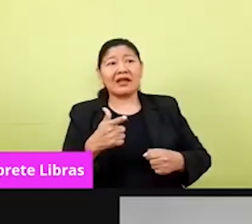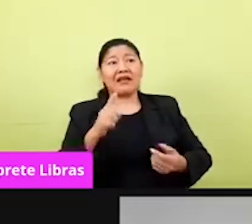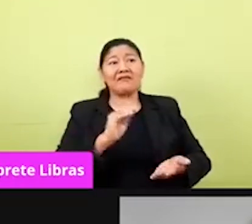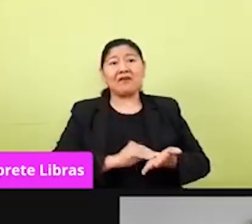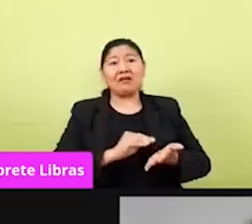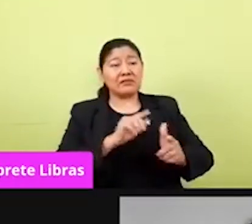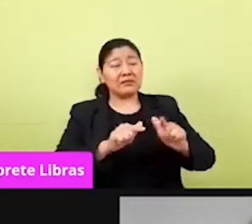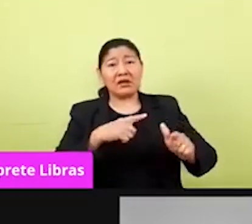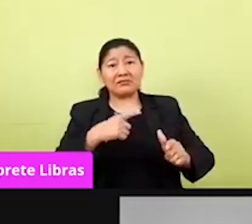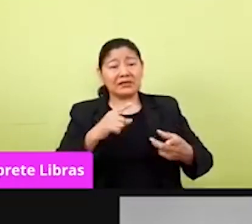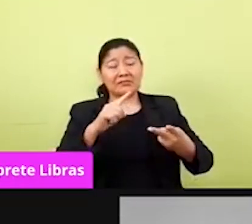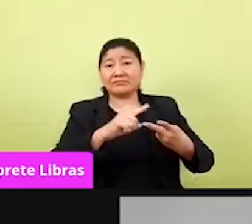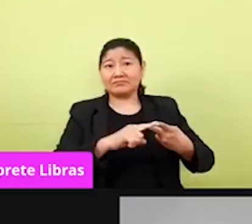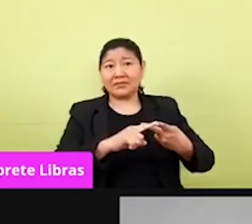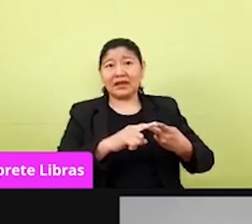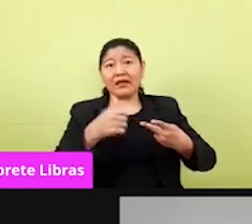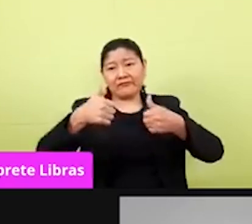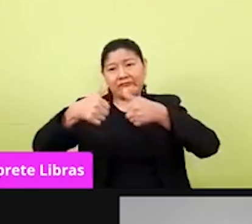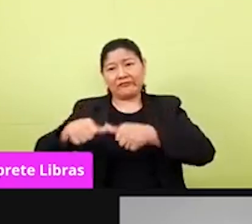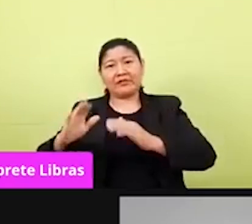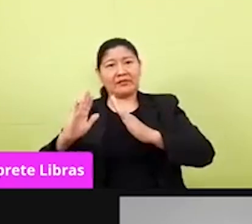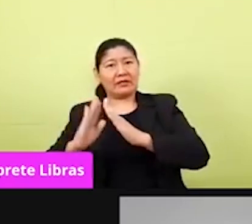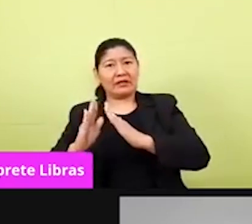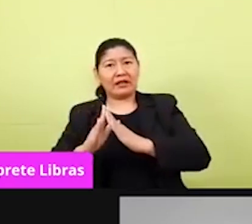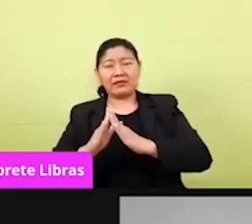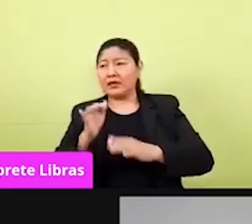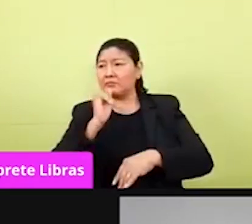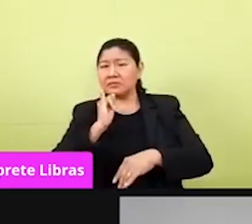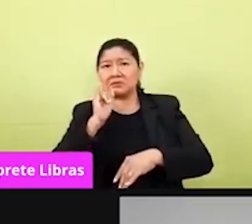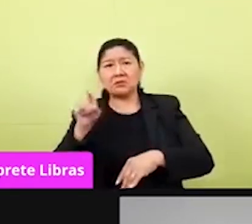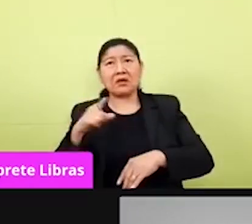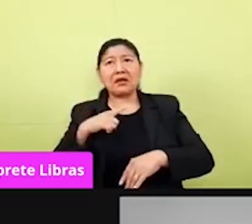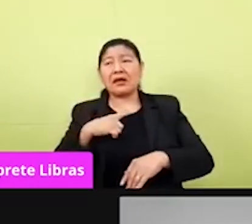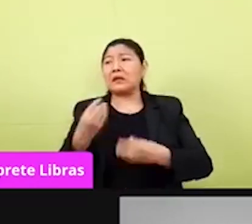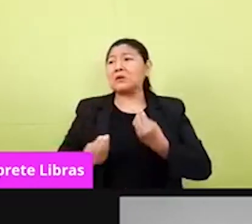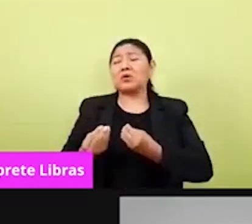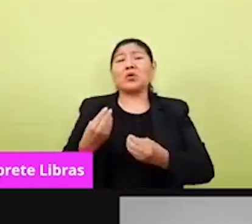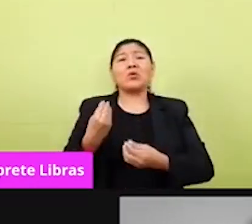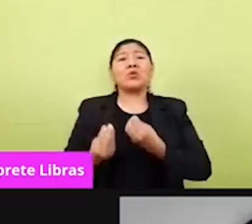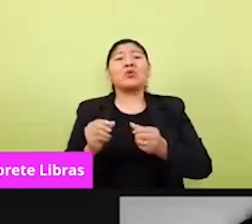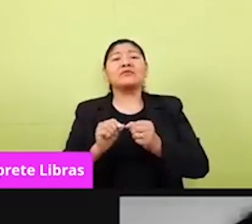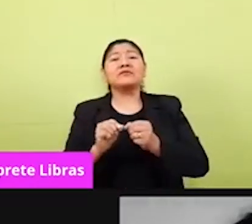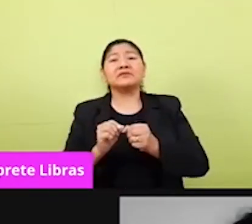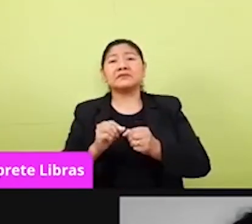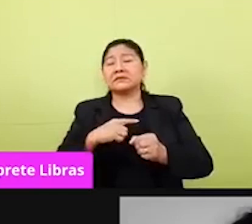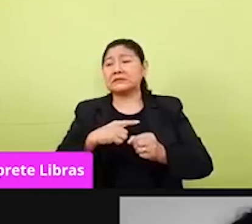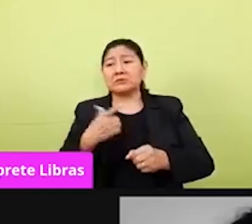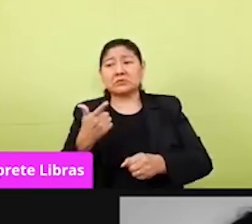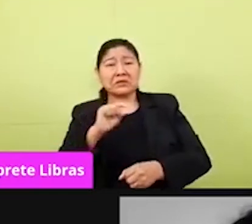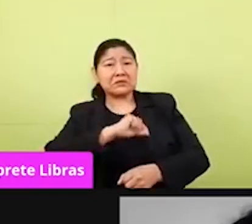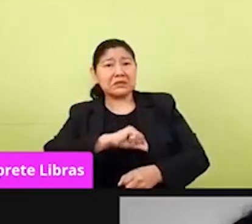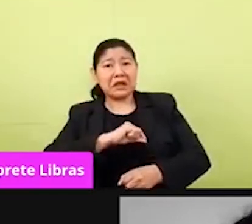da mulher que depende financeiramente e não vê saída para a sua situação, mas existe um outro fator que